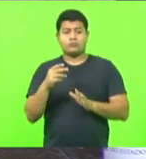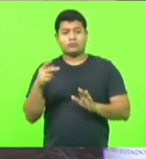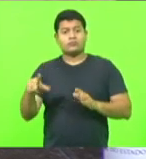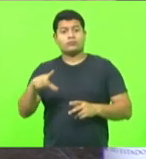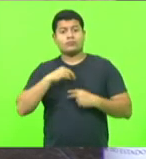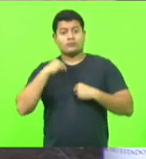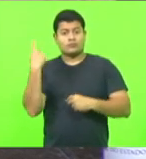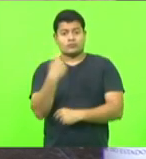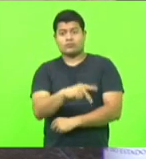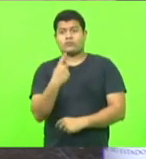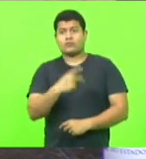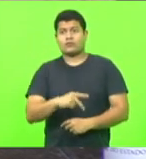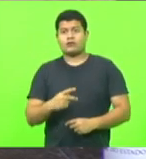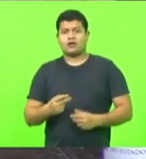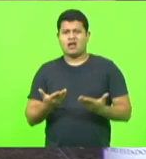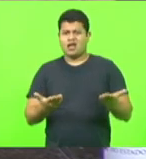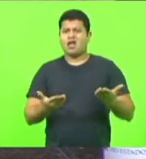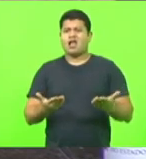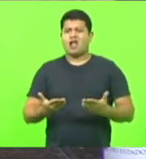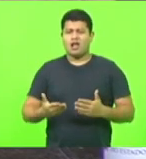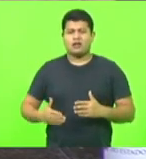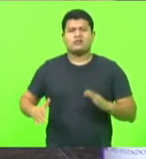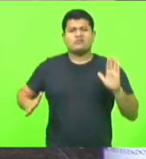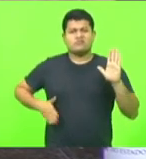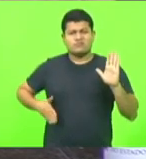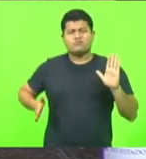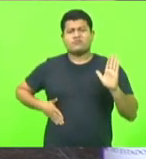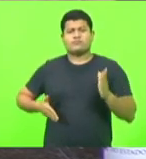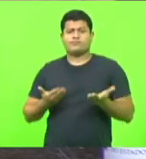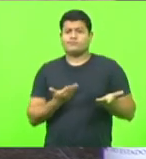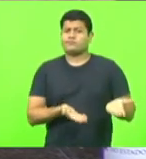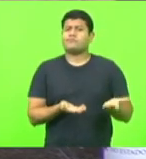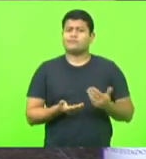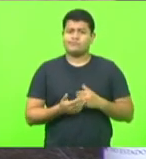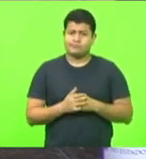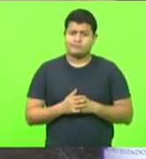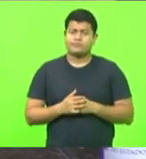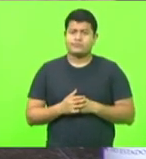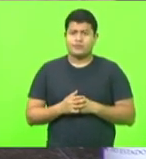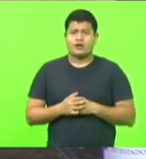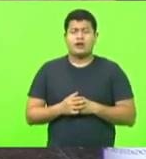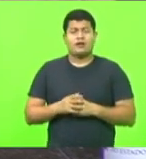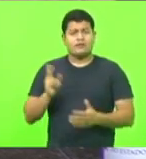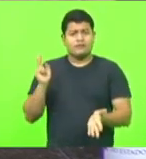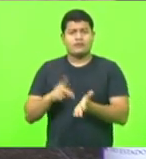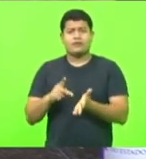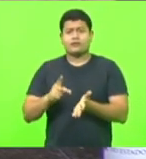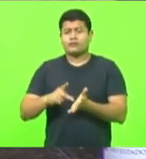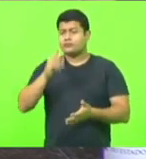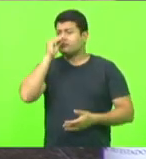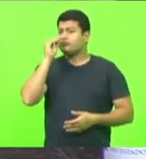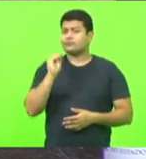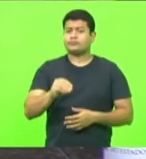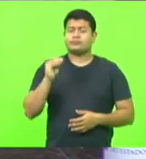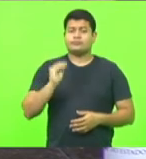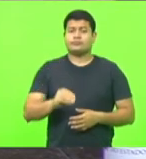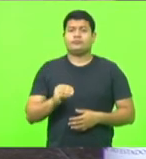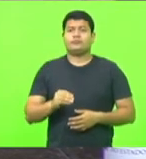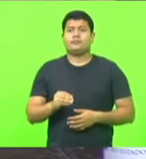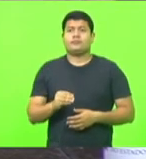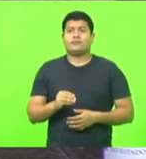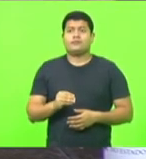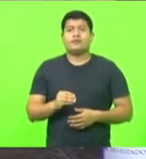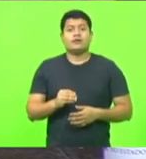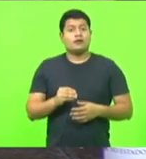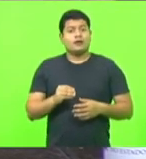Foram canalhas. Eles realmente agiram com desprezo pela sociedade, desprezo